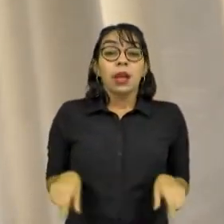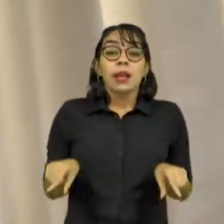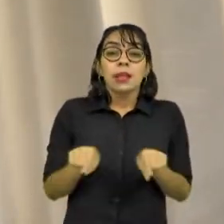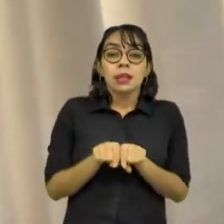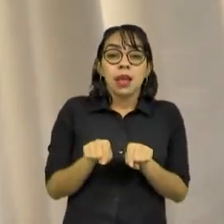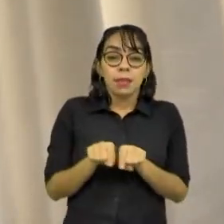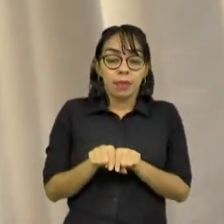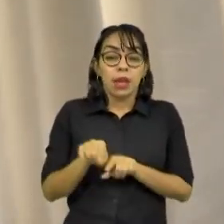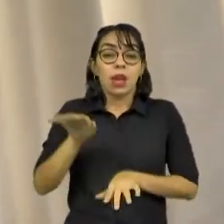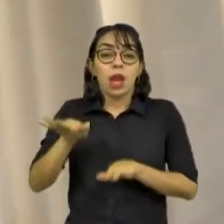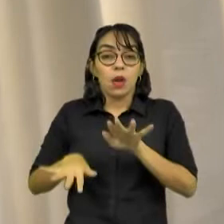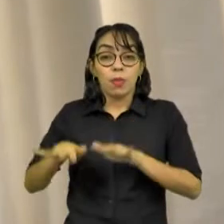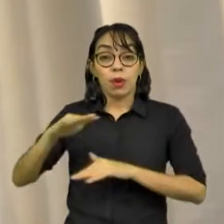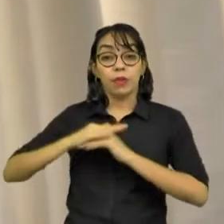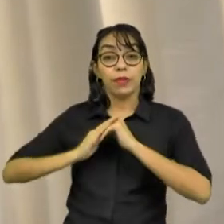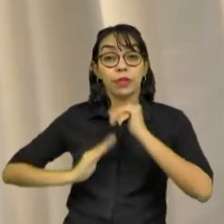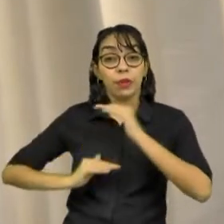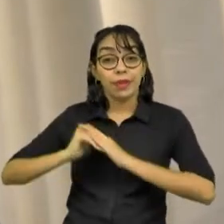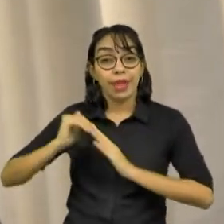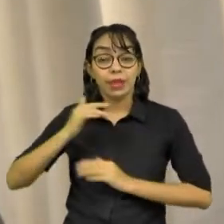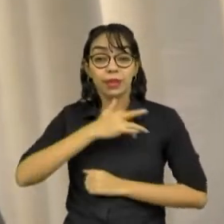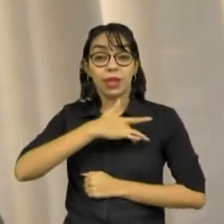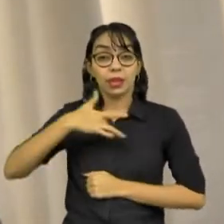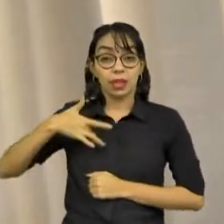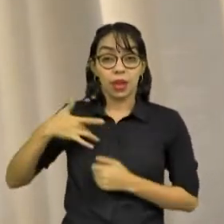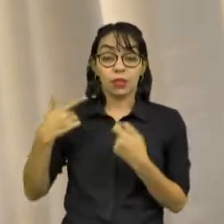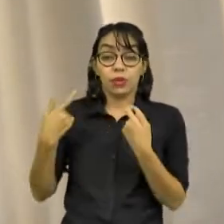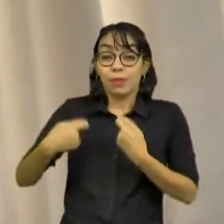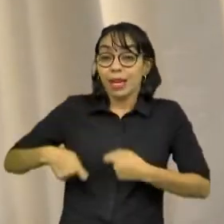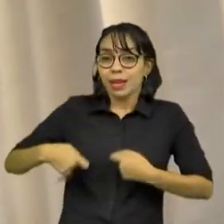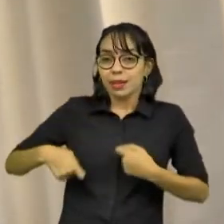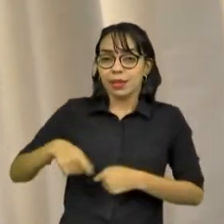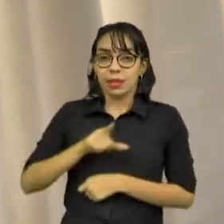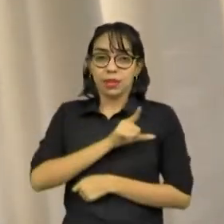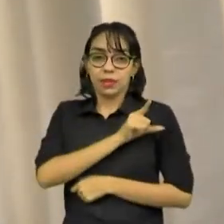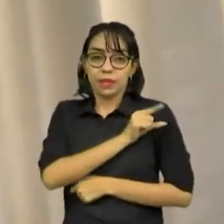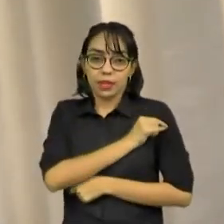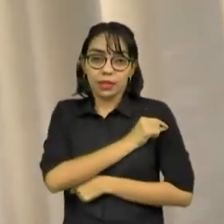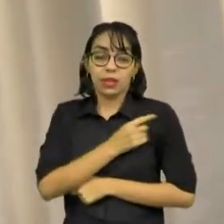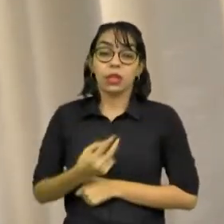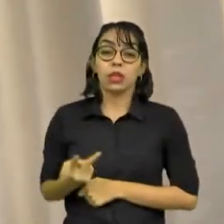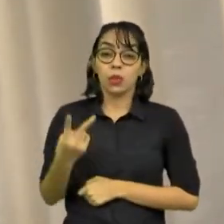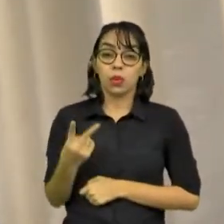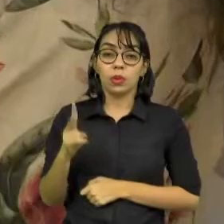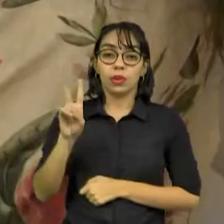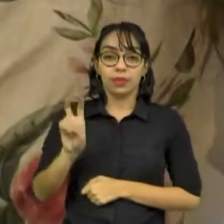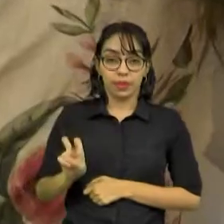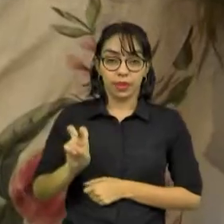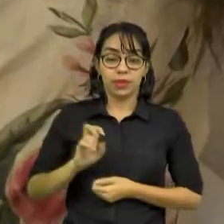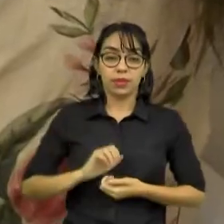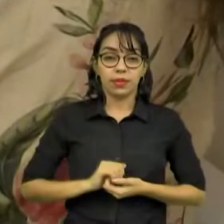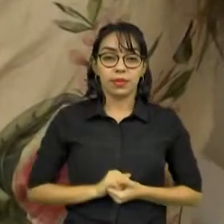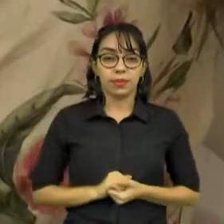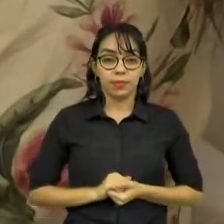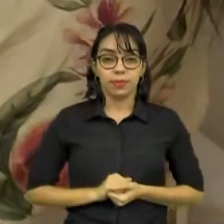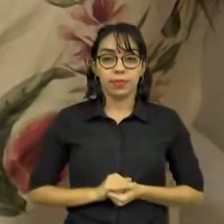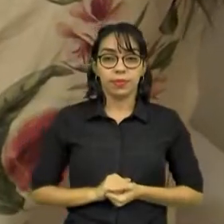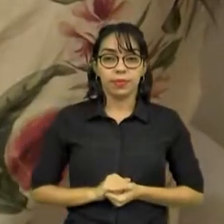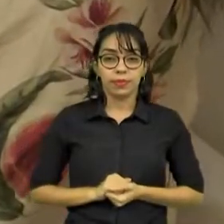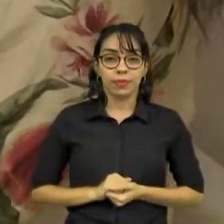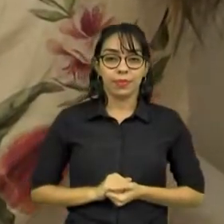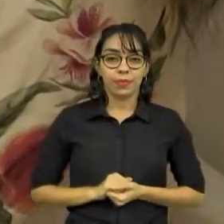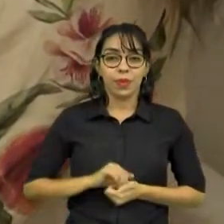os profissionais da saúde, que devem ter 2 doses dessa vacina registrados, né? O João, de